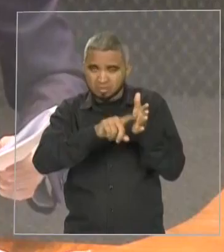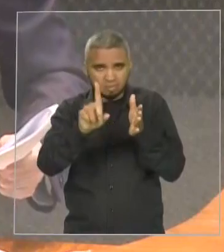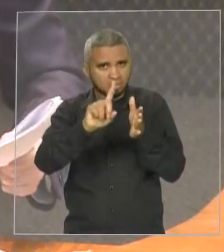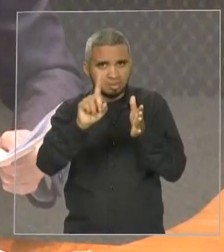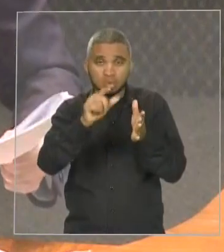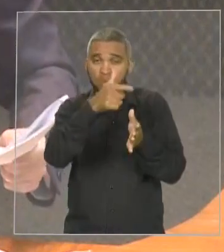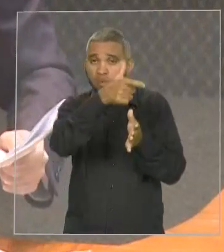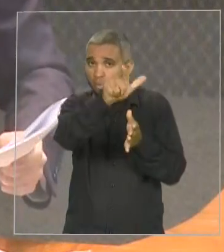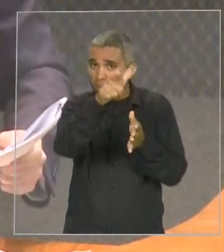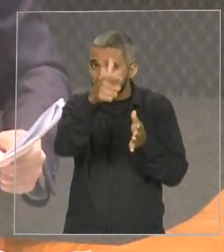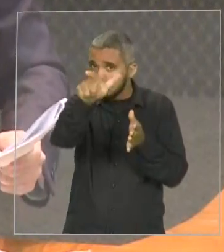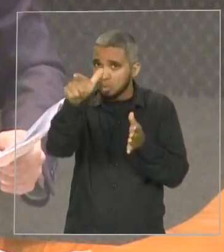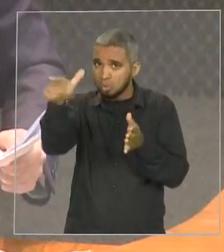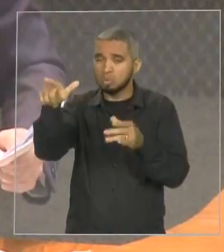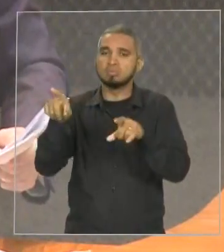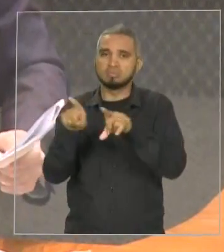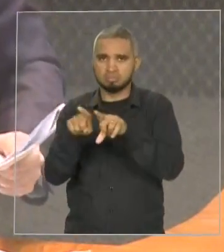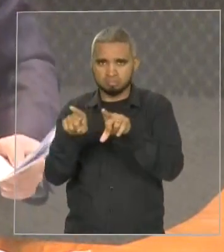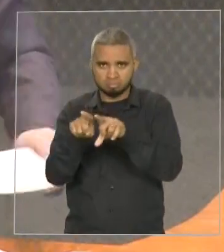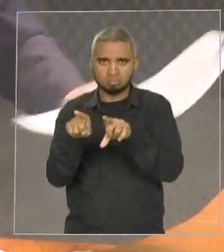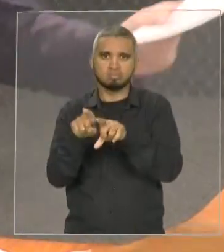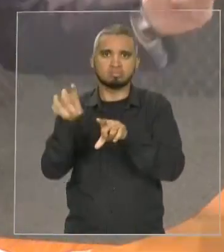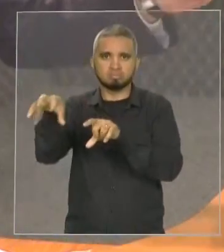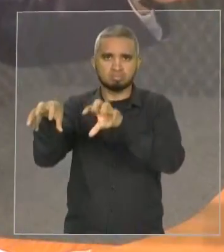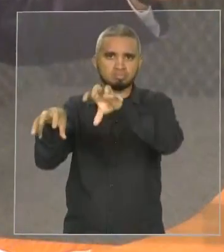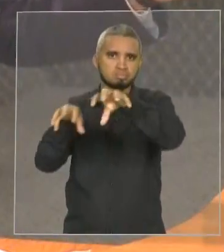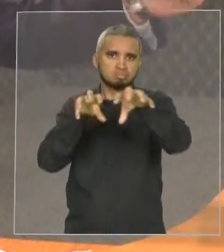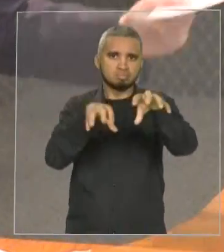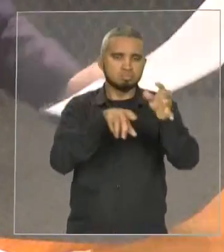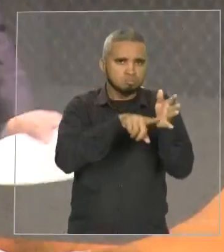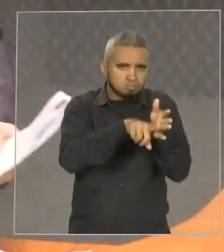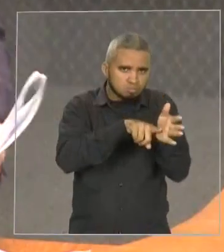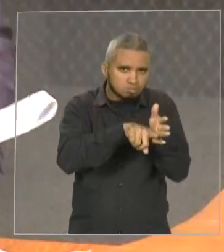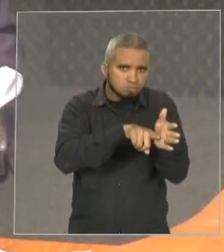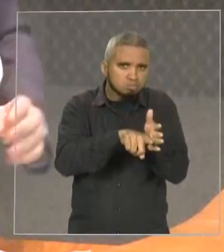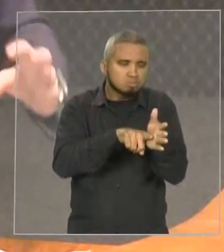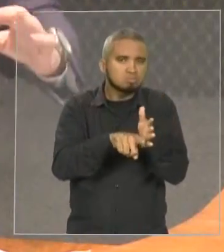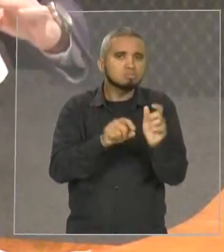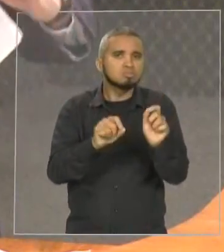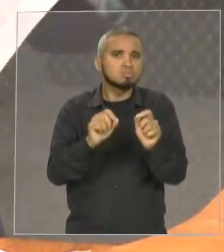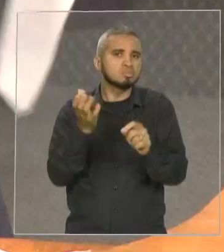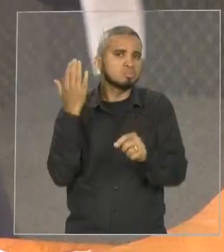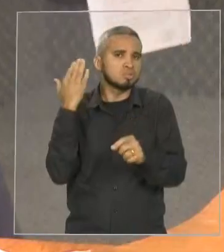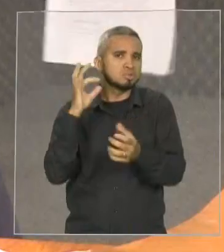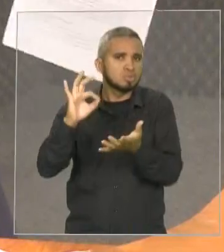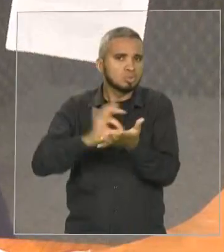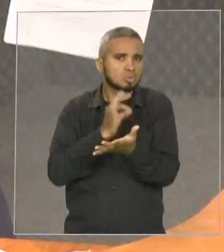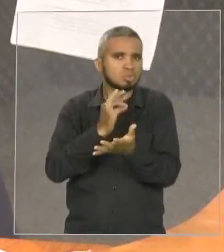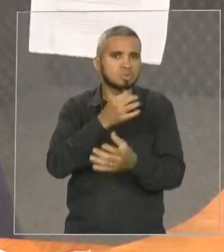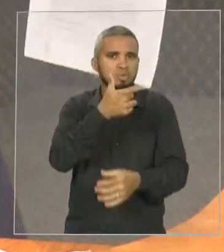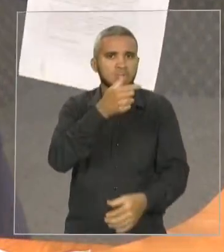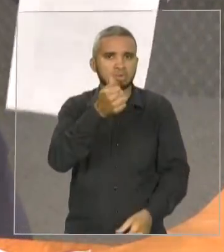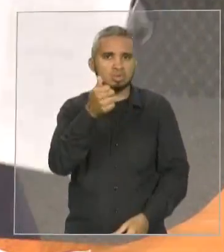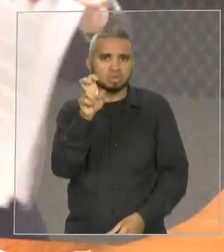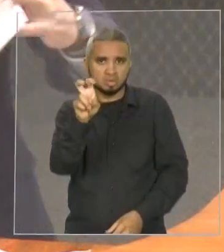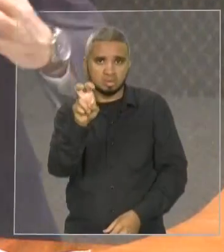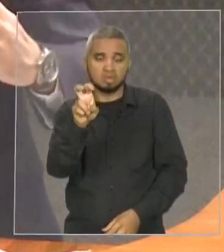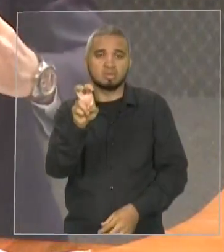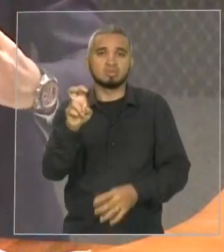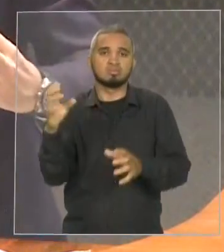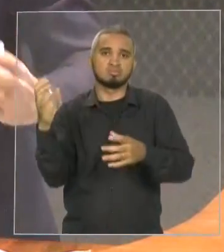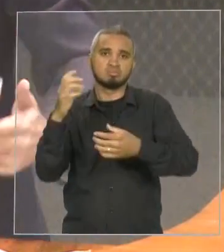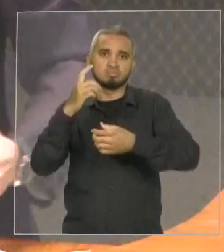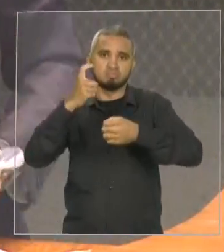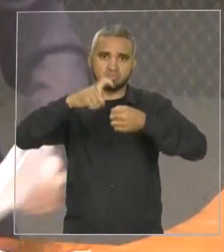colocados para trabalhar no governo do Estado do Maranhão a partir de 2015 e que, segundo o relatório mandinar do Ministério Público